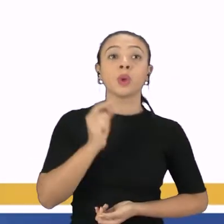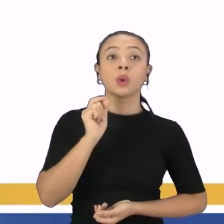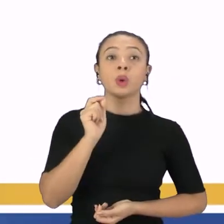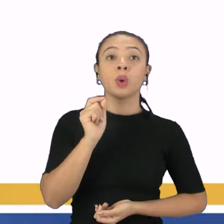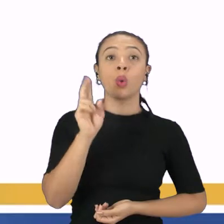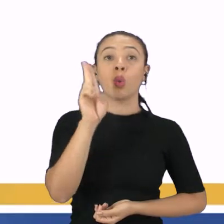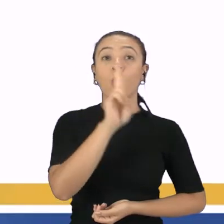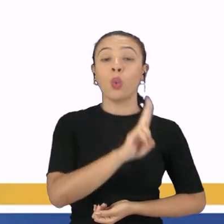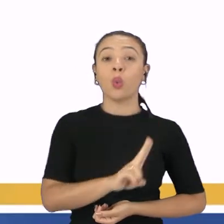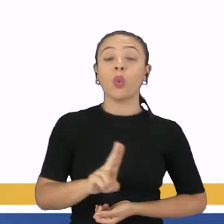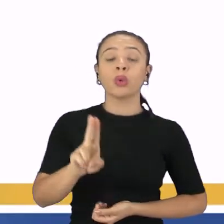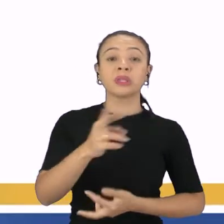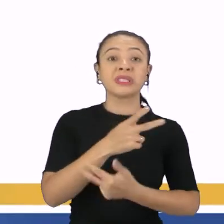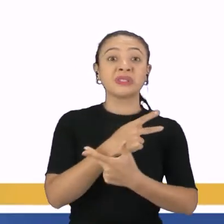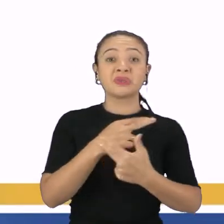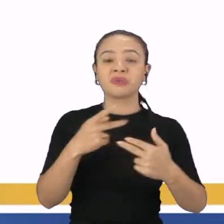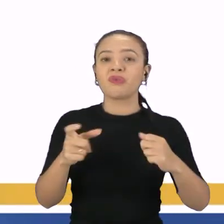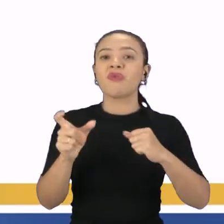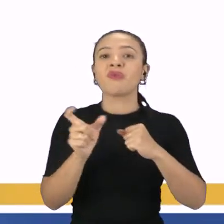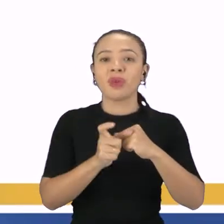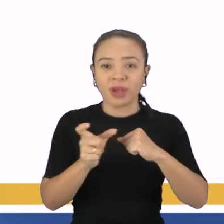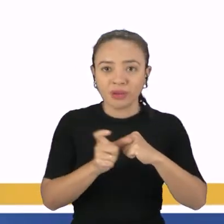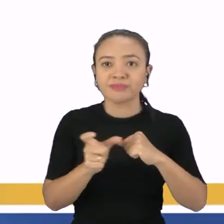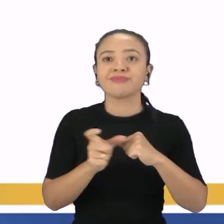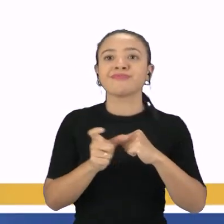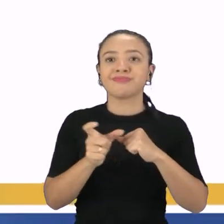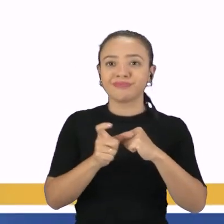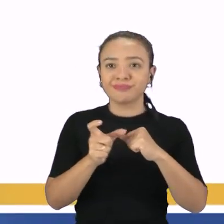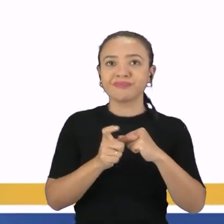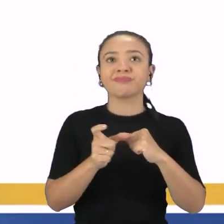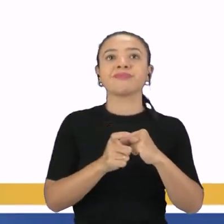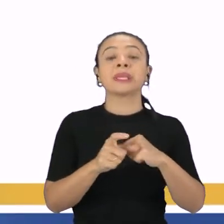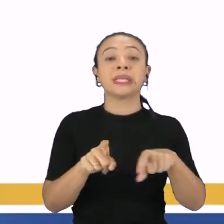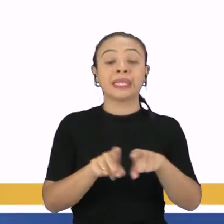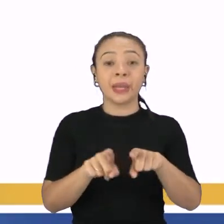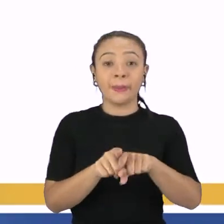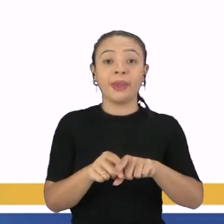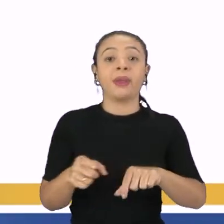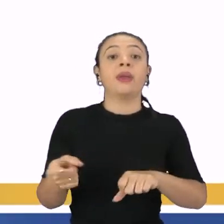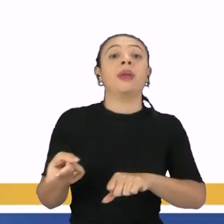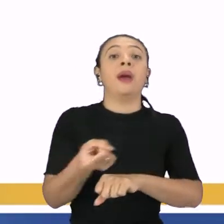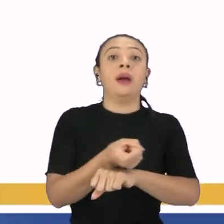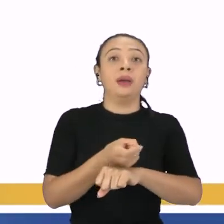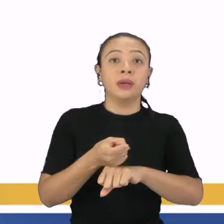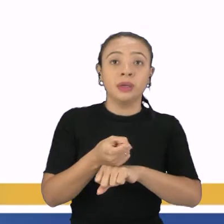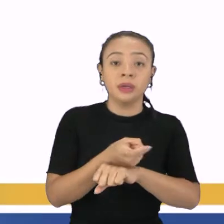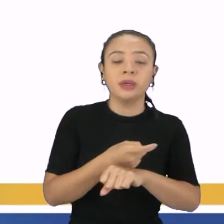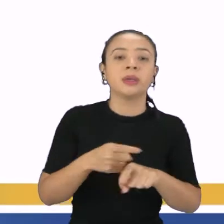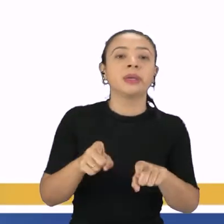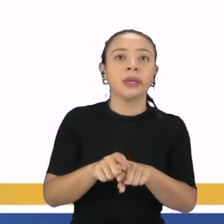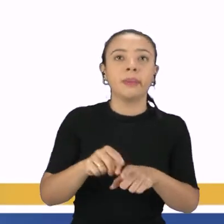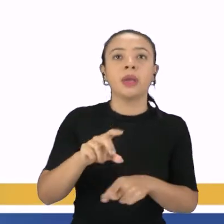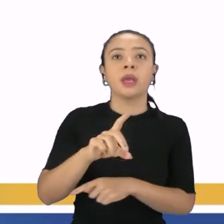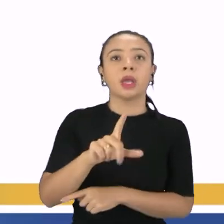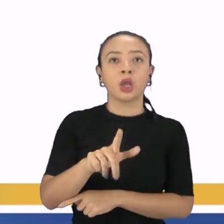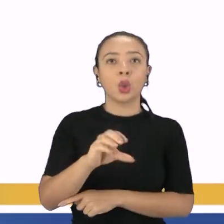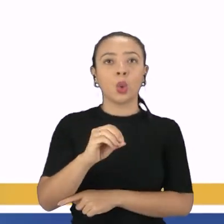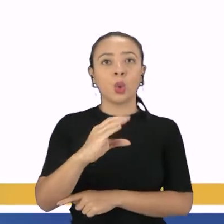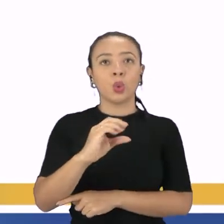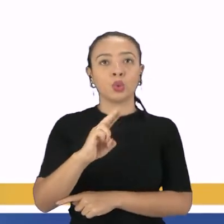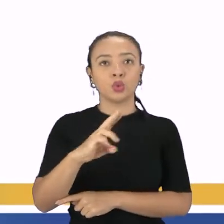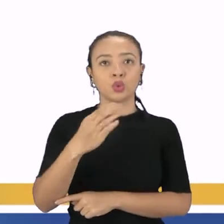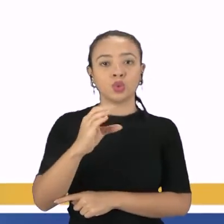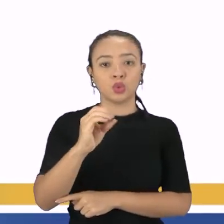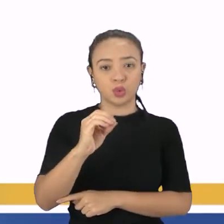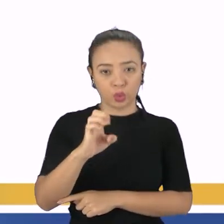Observa-se a utilização de muitos substantivos, adjetivos e locuções adjetivas, que ajudam o